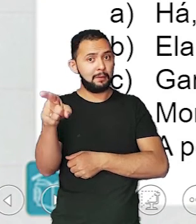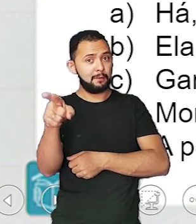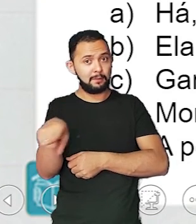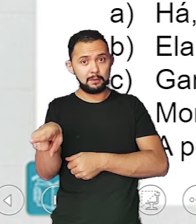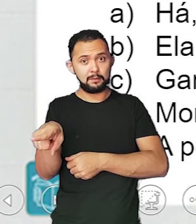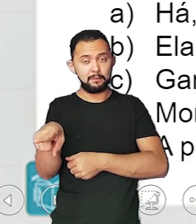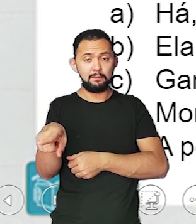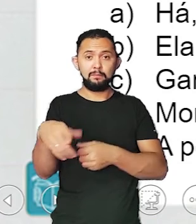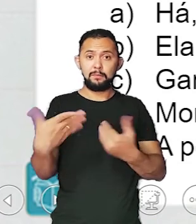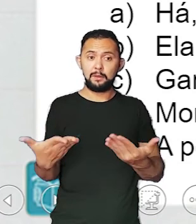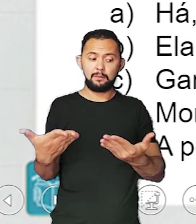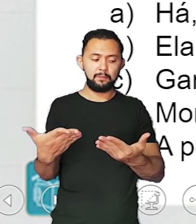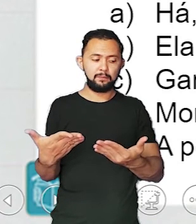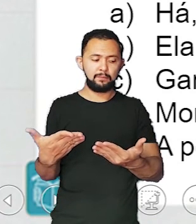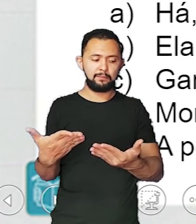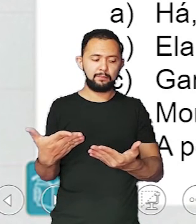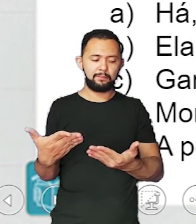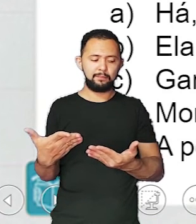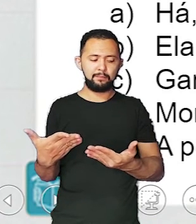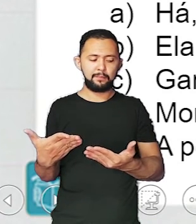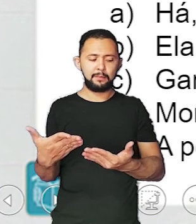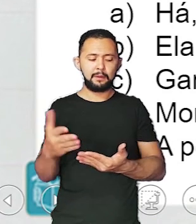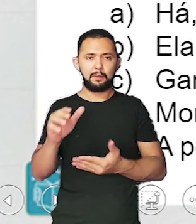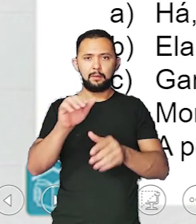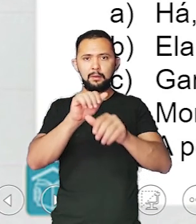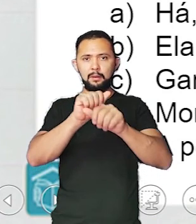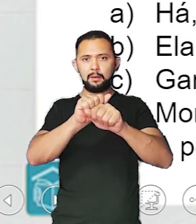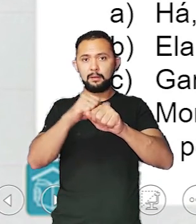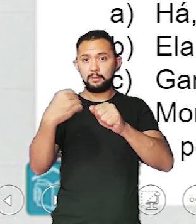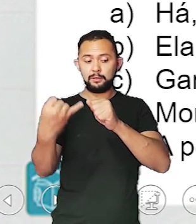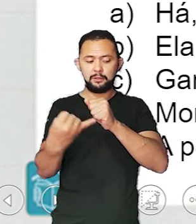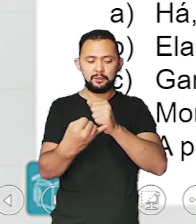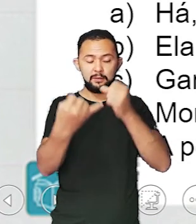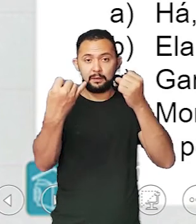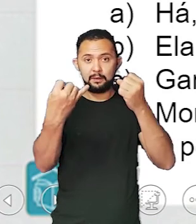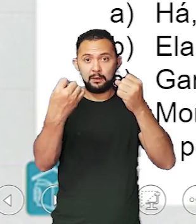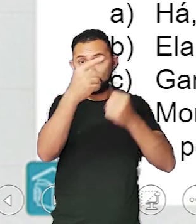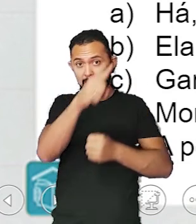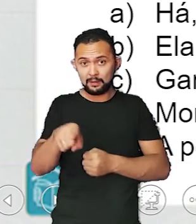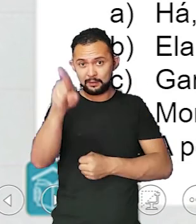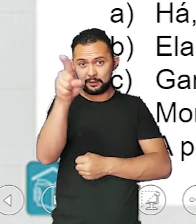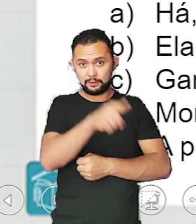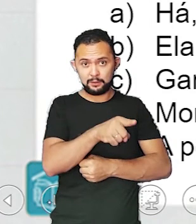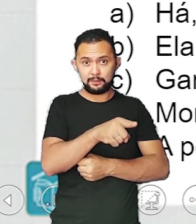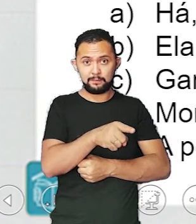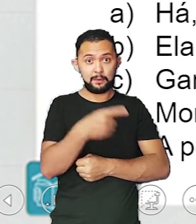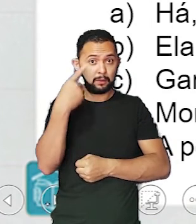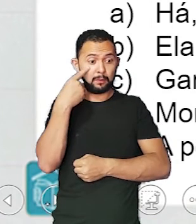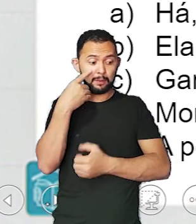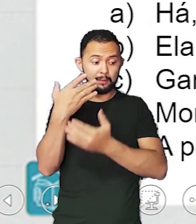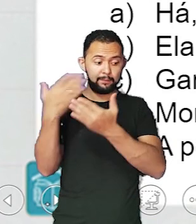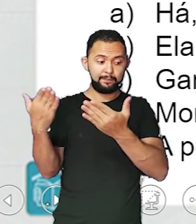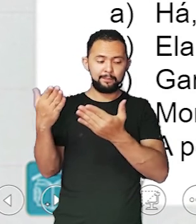colocou, problema dela, né? Eu vou marcar o que eu tenho que marcar. Letra E, certo? Vamos conferir o gabarito aí da